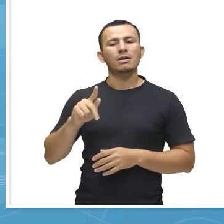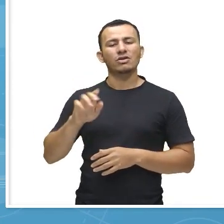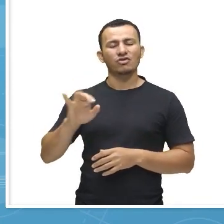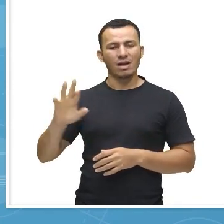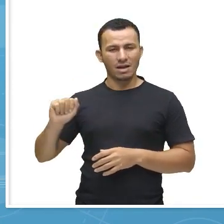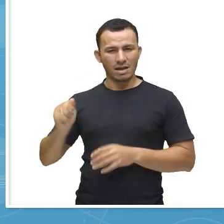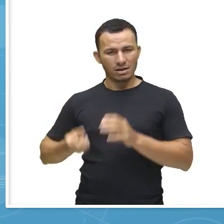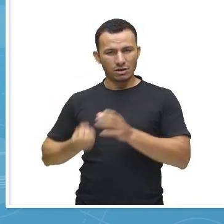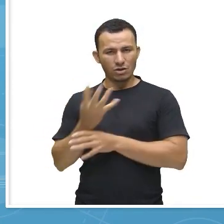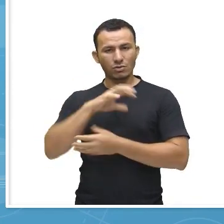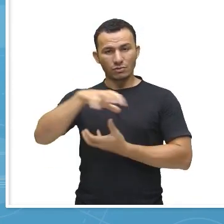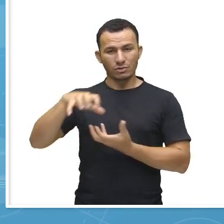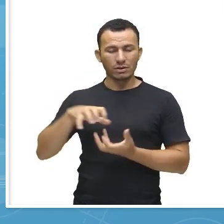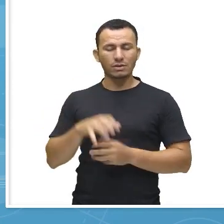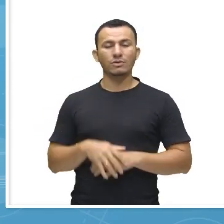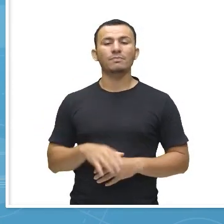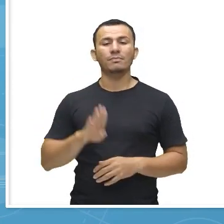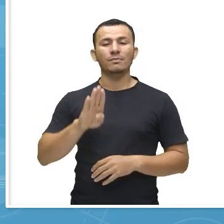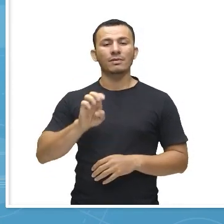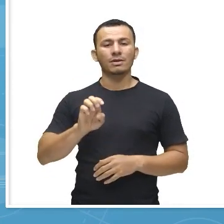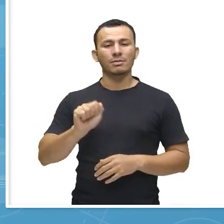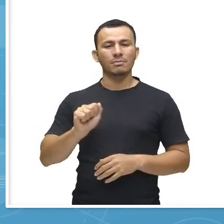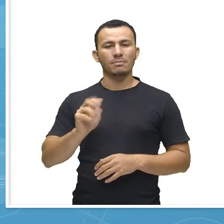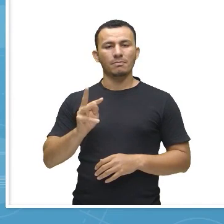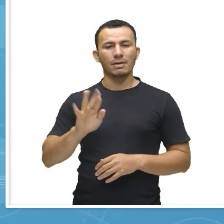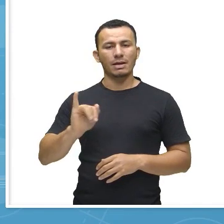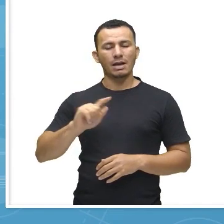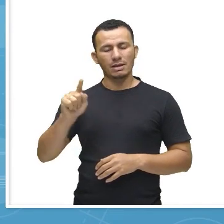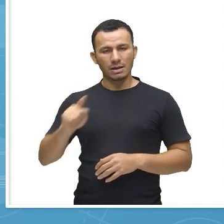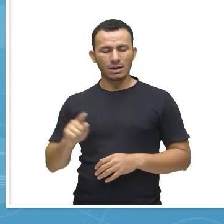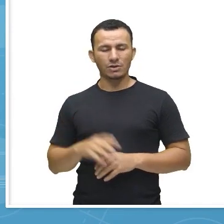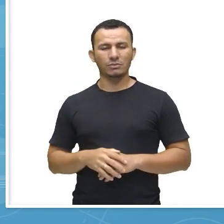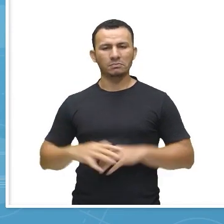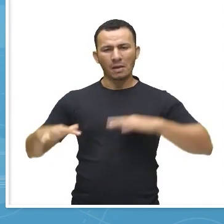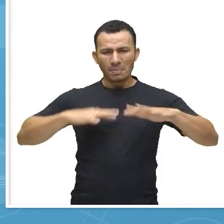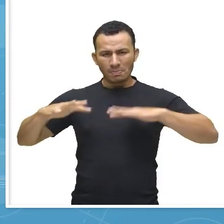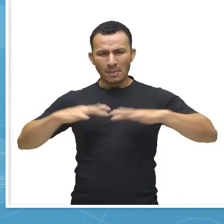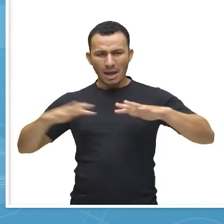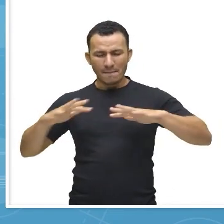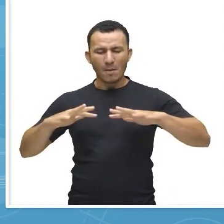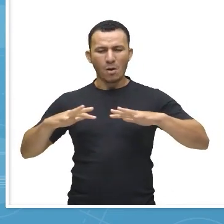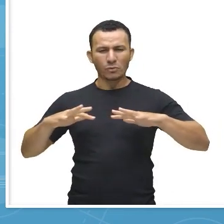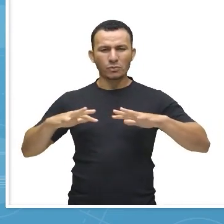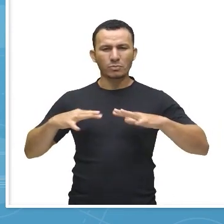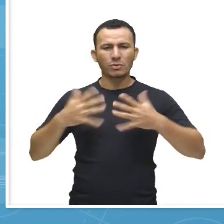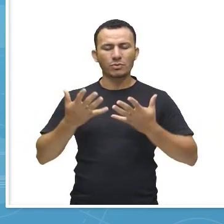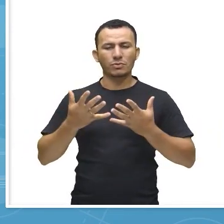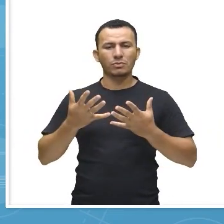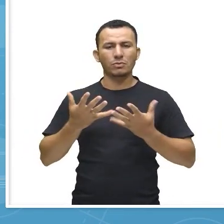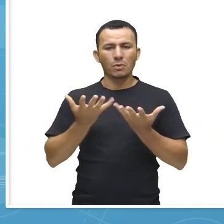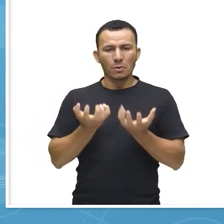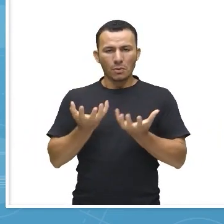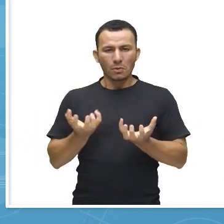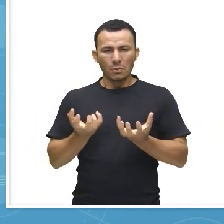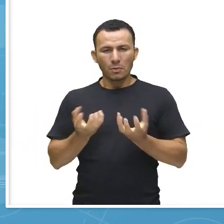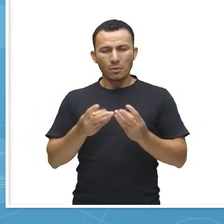a participação da Beatriz, que falou a partir de terremotos que moveram as placas tectônicas.